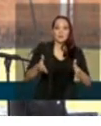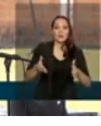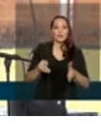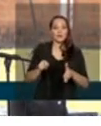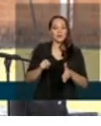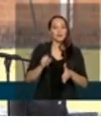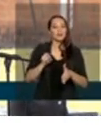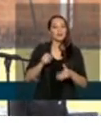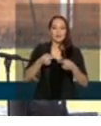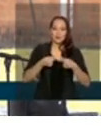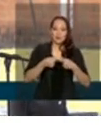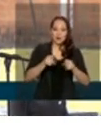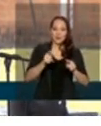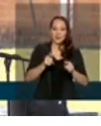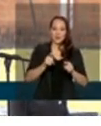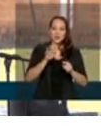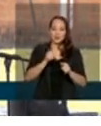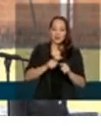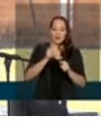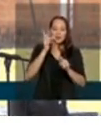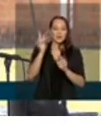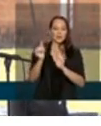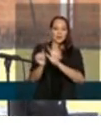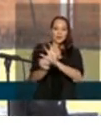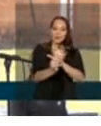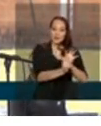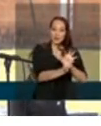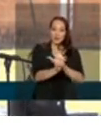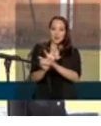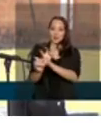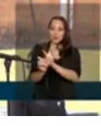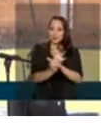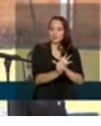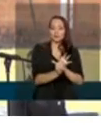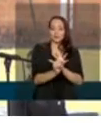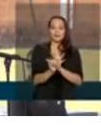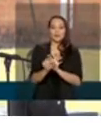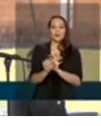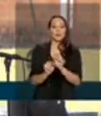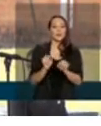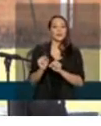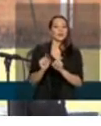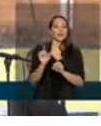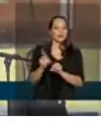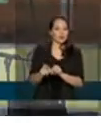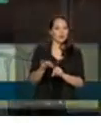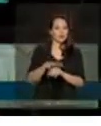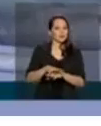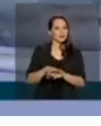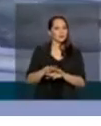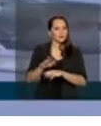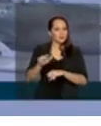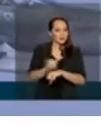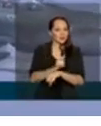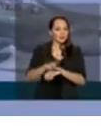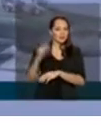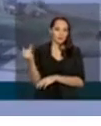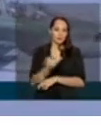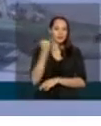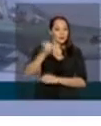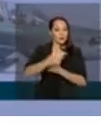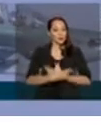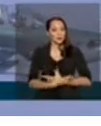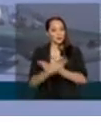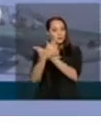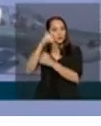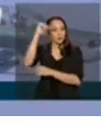inauguração da estação radar de Corumbá. Trata-se aí de uma medida importante que a aeronáutica